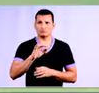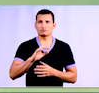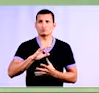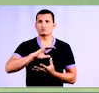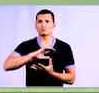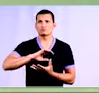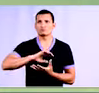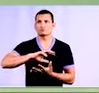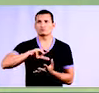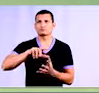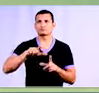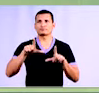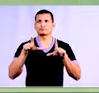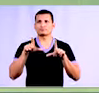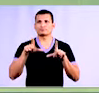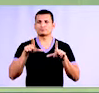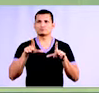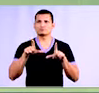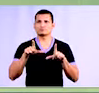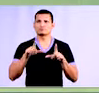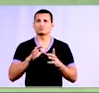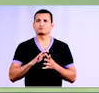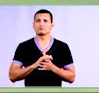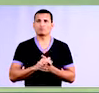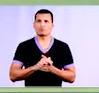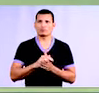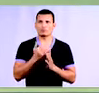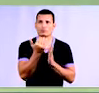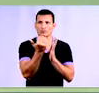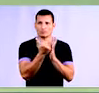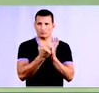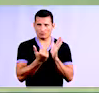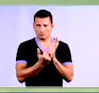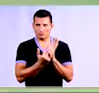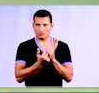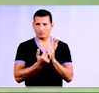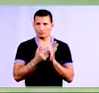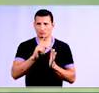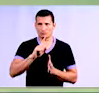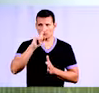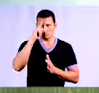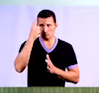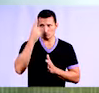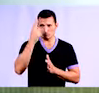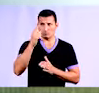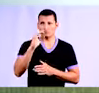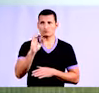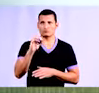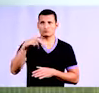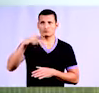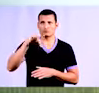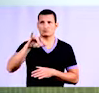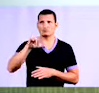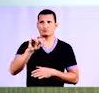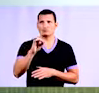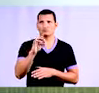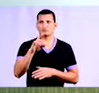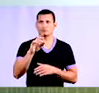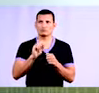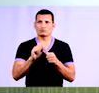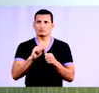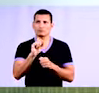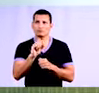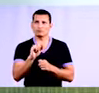É bem isso que o professor falou. O programa está sendo criado, o compilador vai fazer o quê? Ele vai